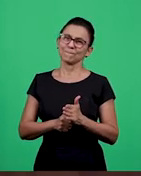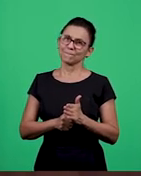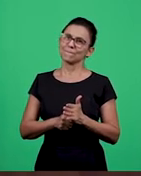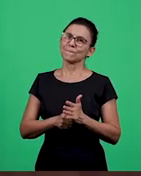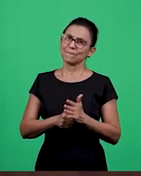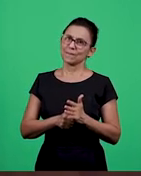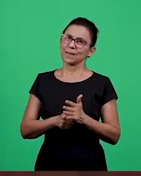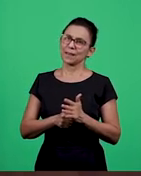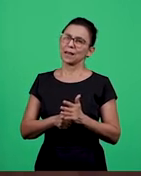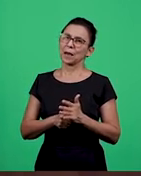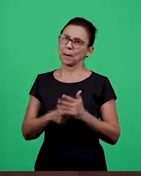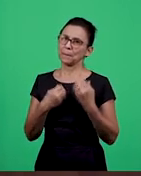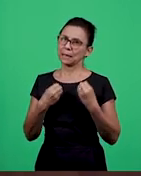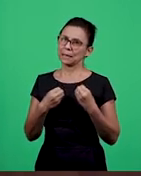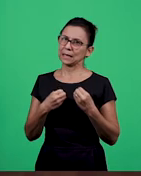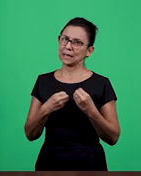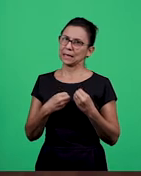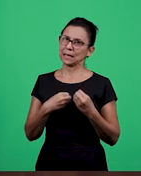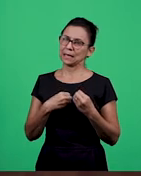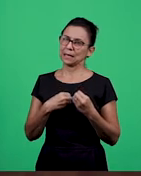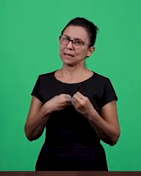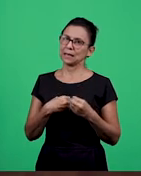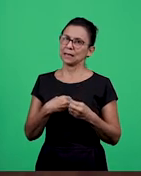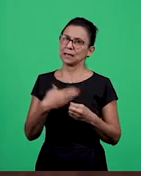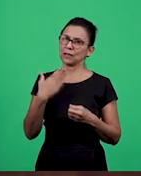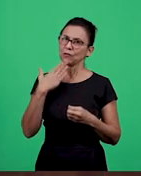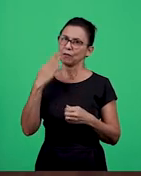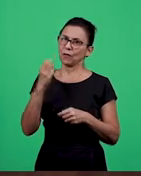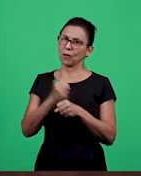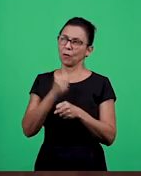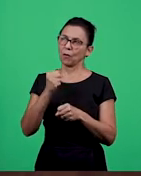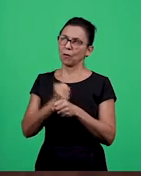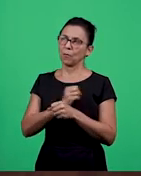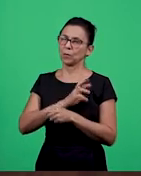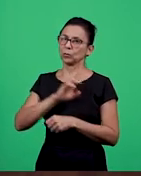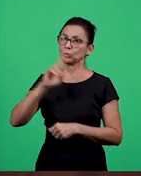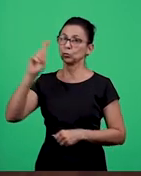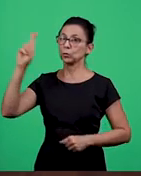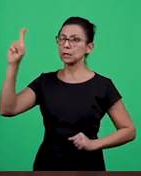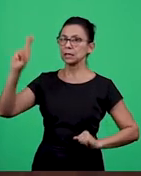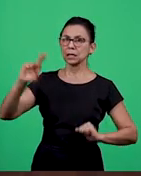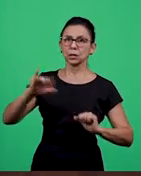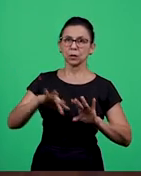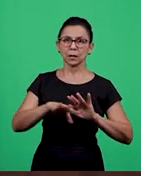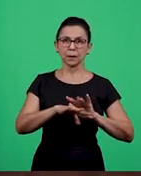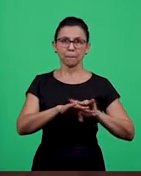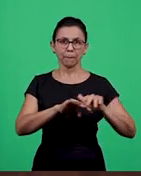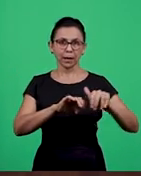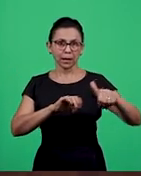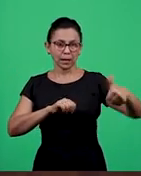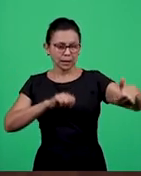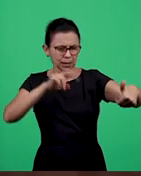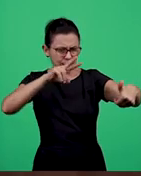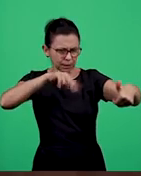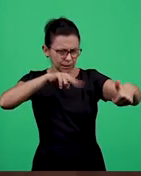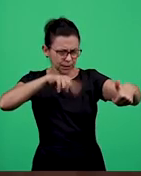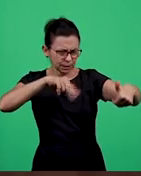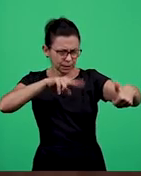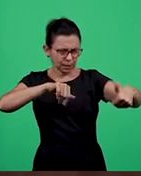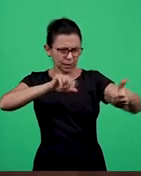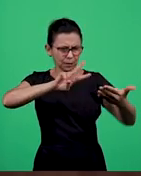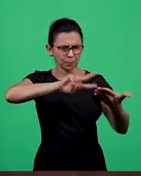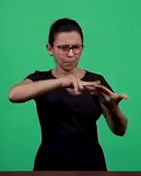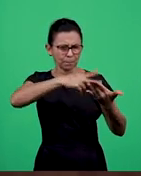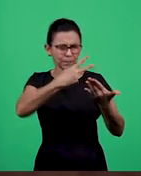do Senhor. Lutero traduziu a Bíblia para uma língua que todos